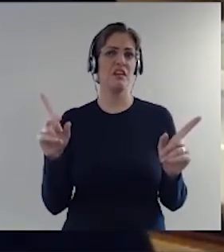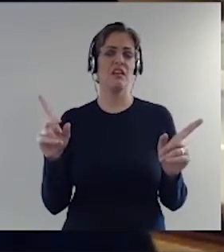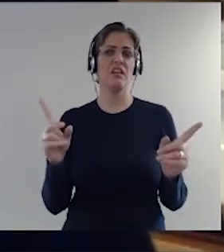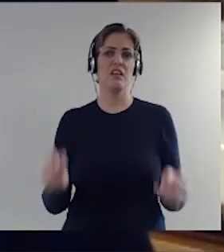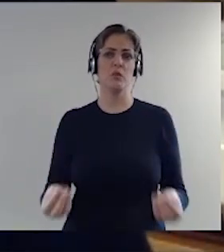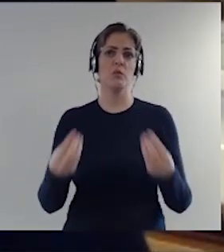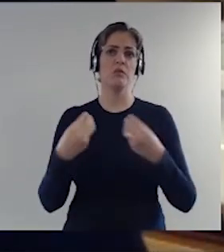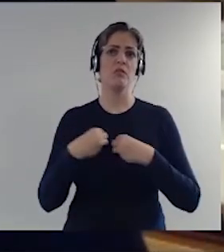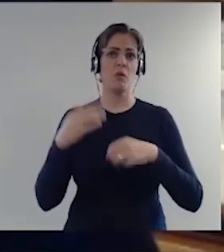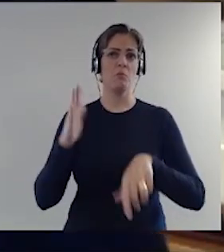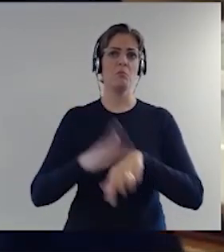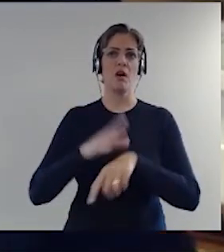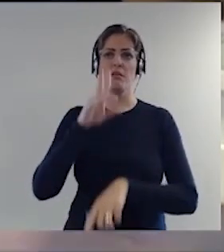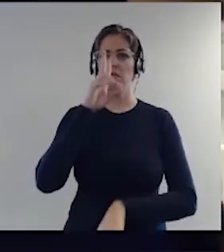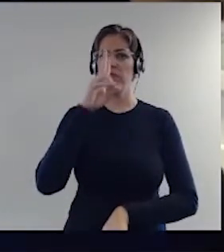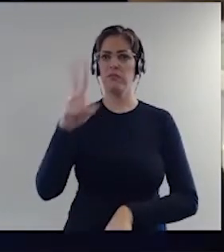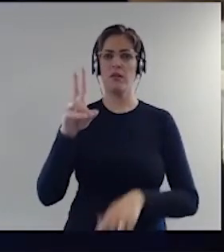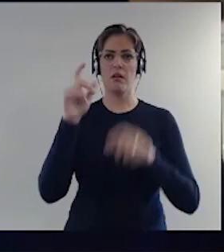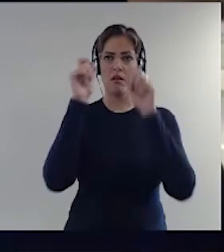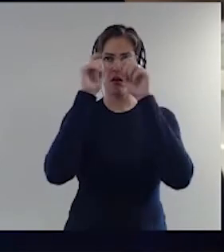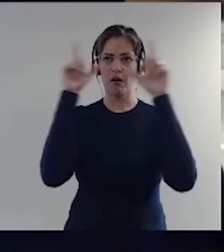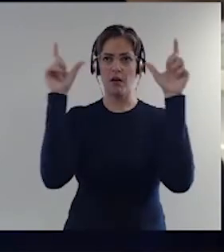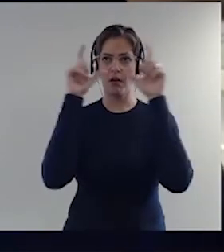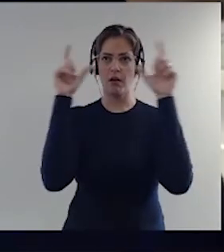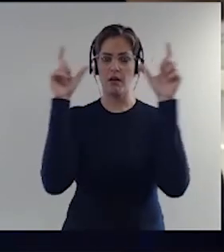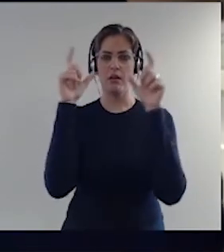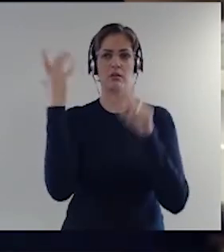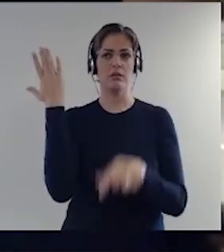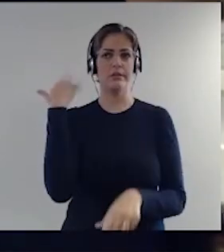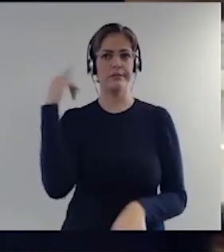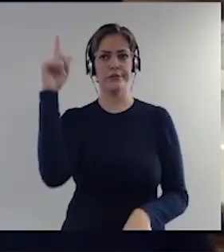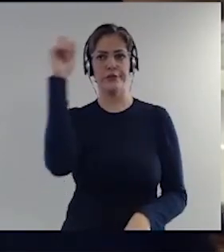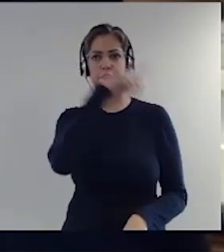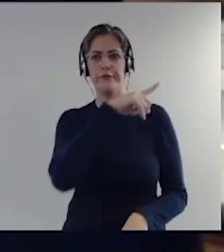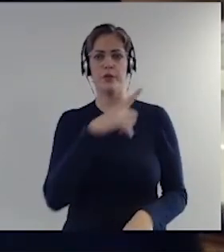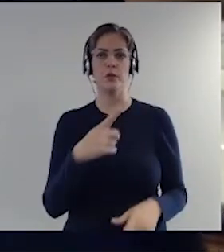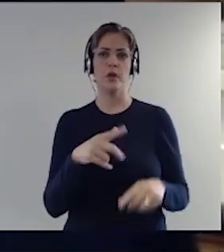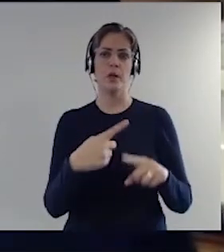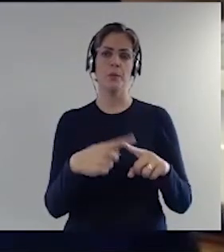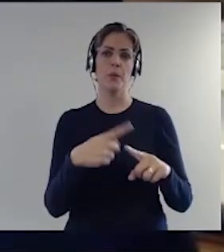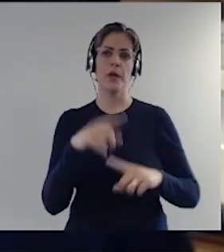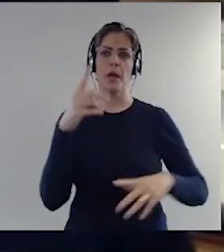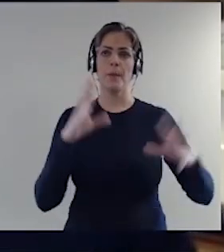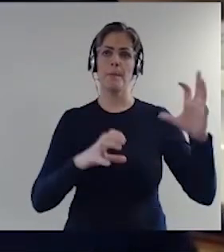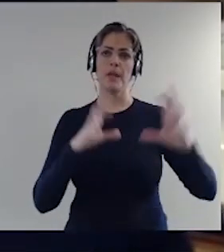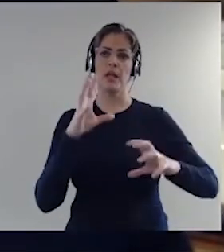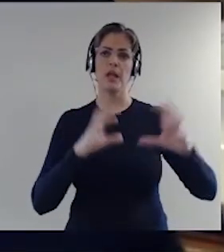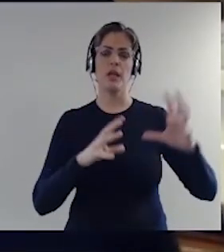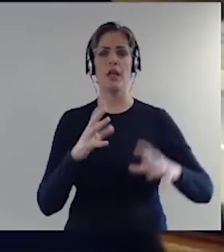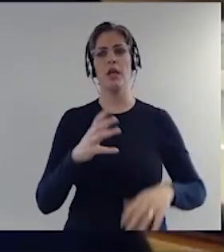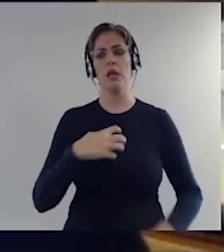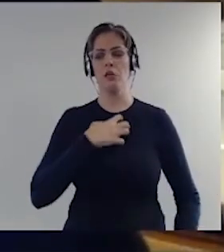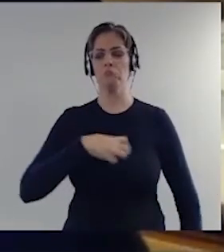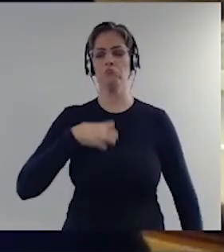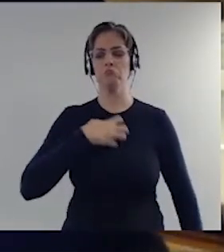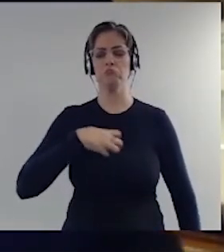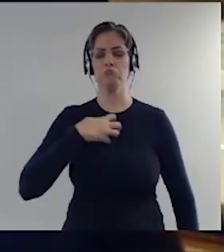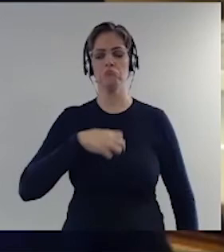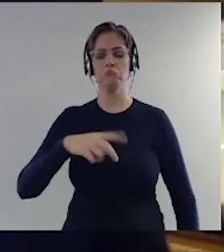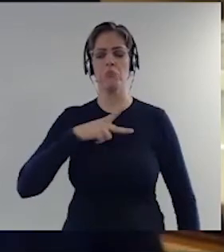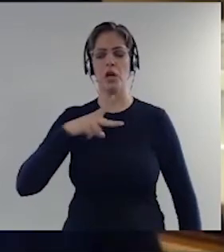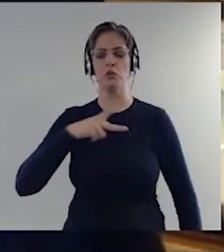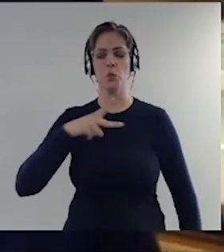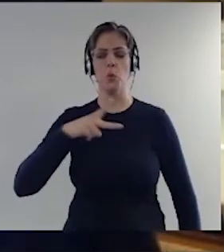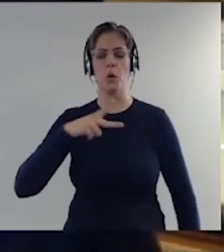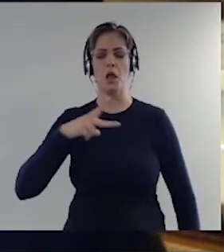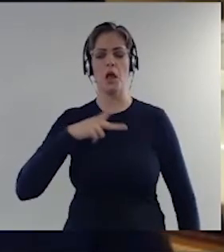mais evidências ainda de que se as pessoas já criavam dificuldades por suas dissensões pessoais, por seus ressentimentos pessoais, se